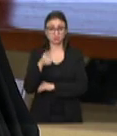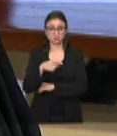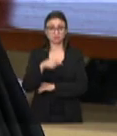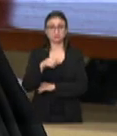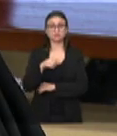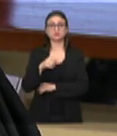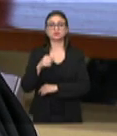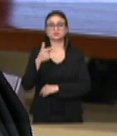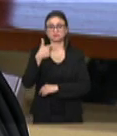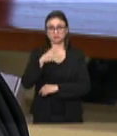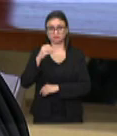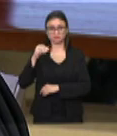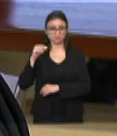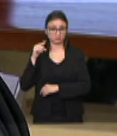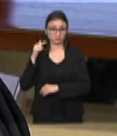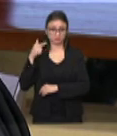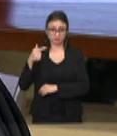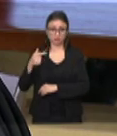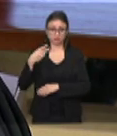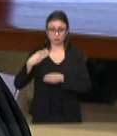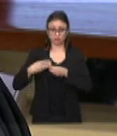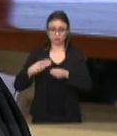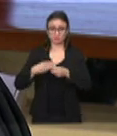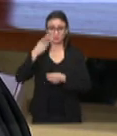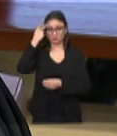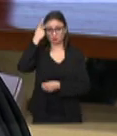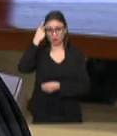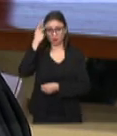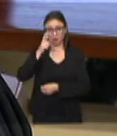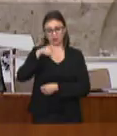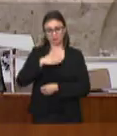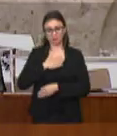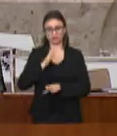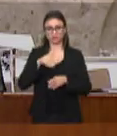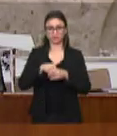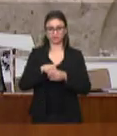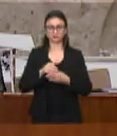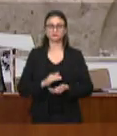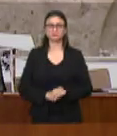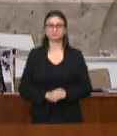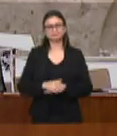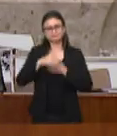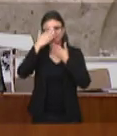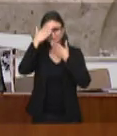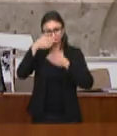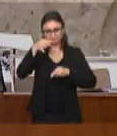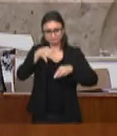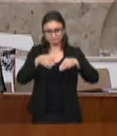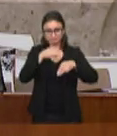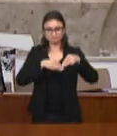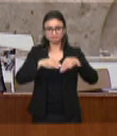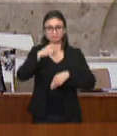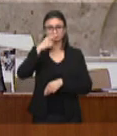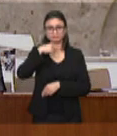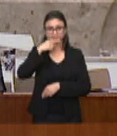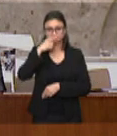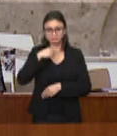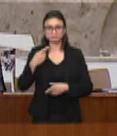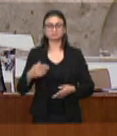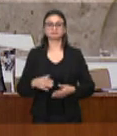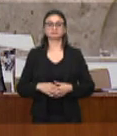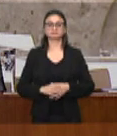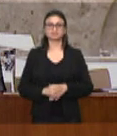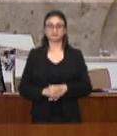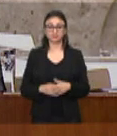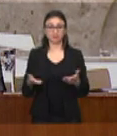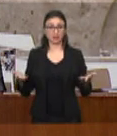14.485 de 2007 do município de São Paulo. É o meu voto. Agradeço ao ministro Gilmar Mendes